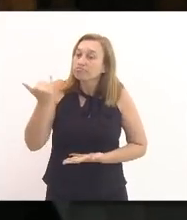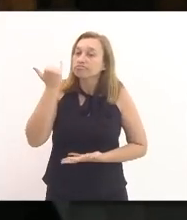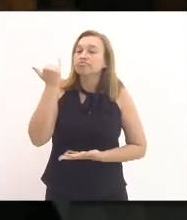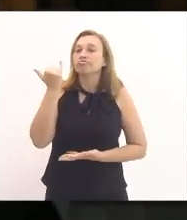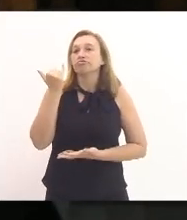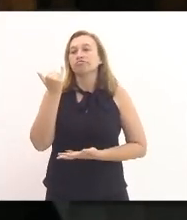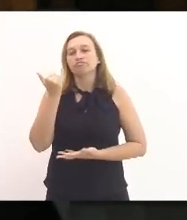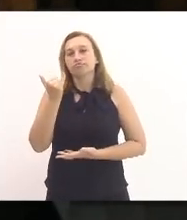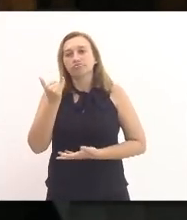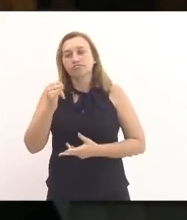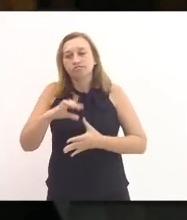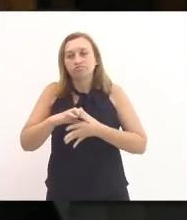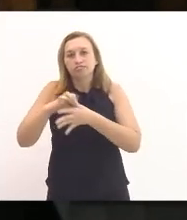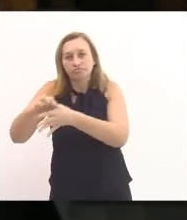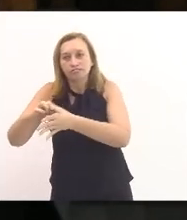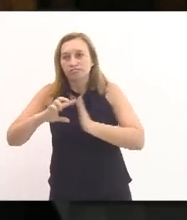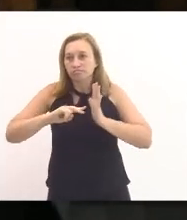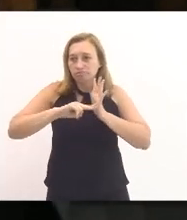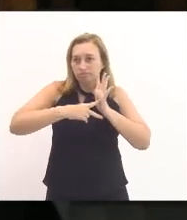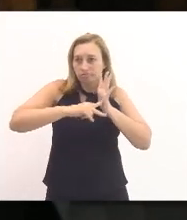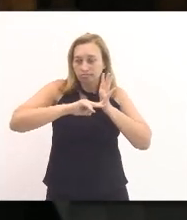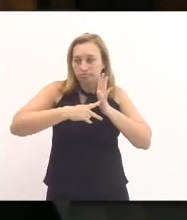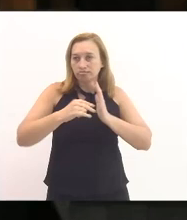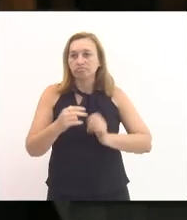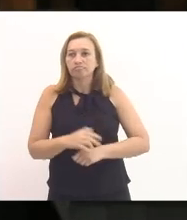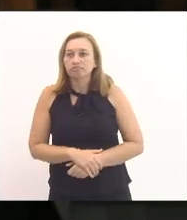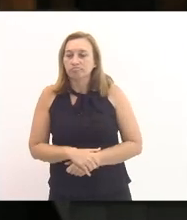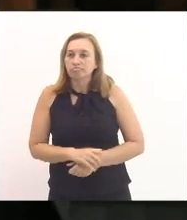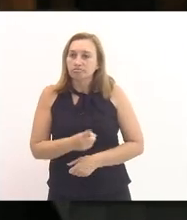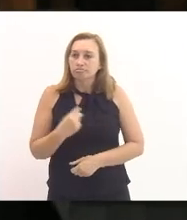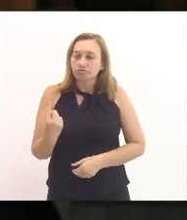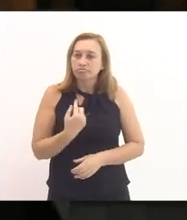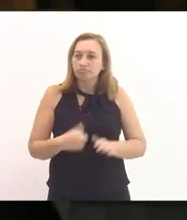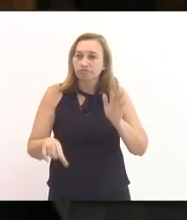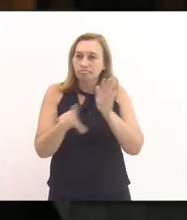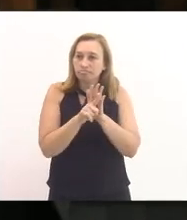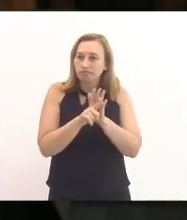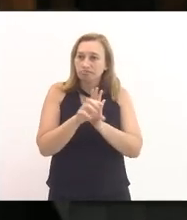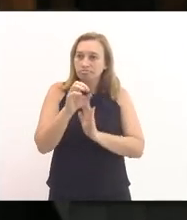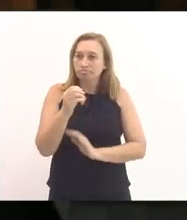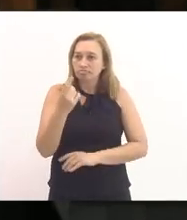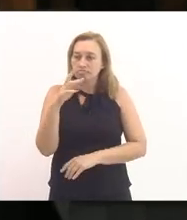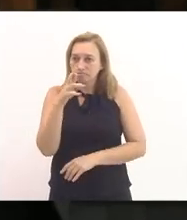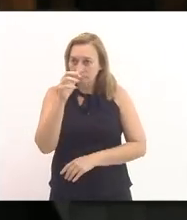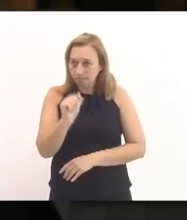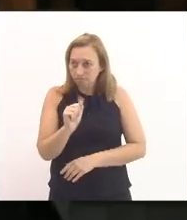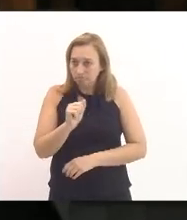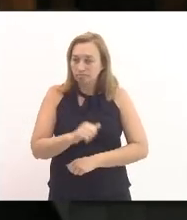as garantias da liderança sindical e na nossa lei orgânica